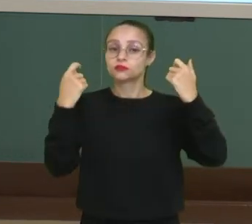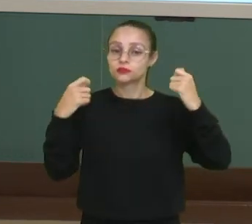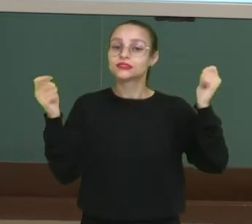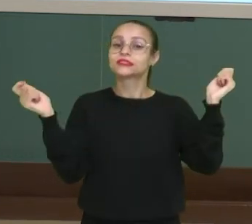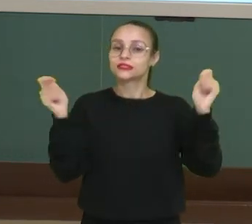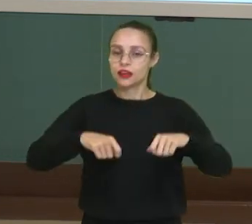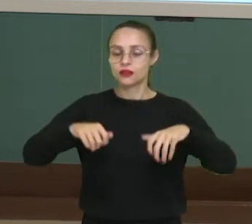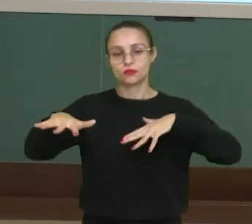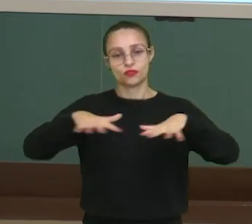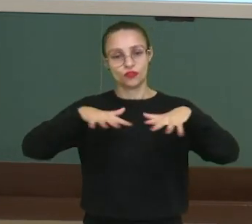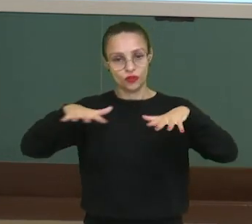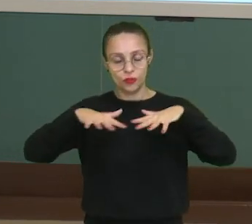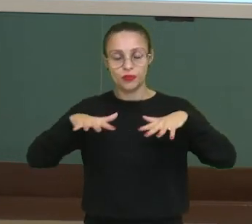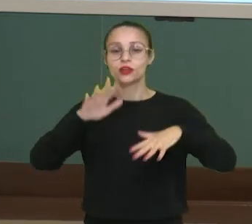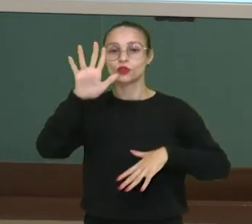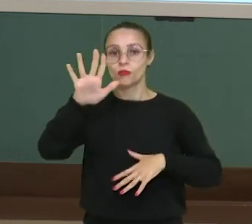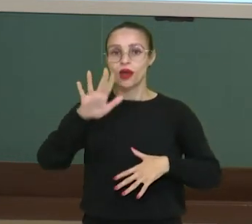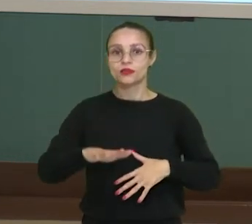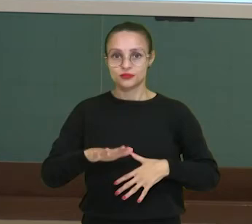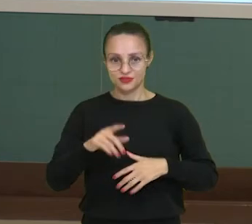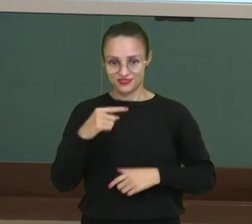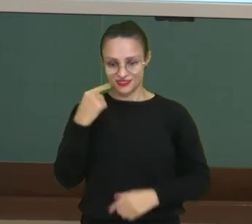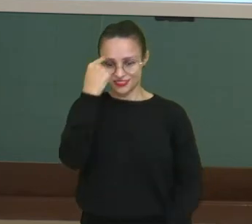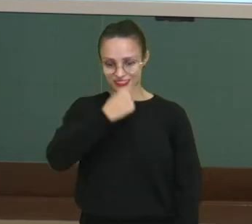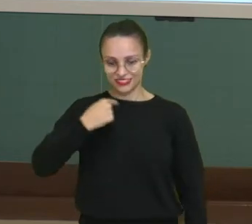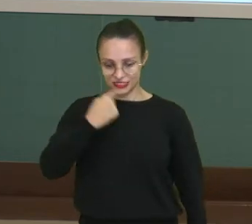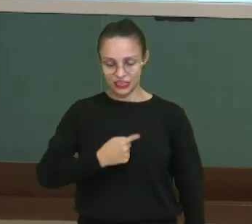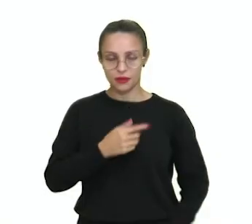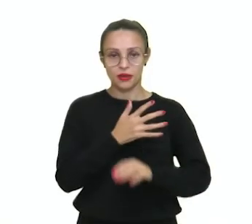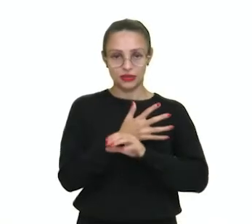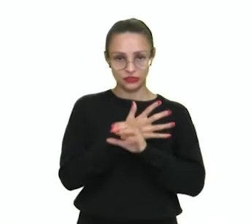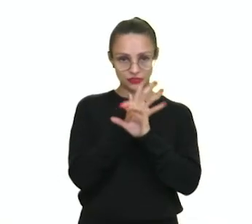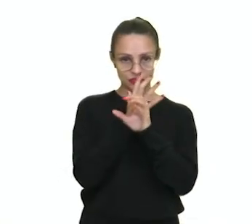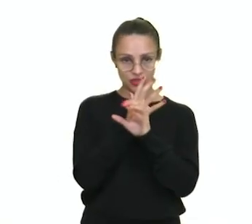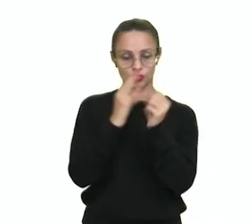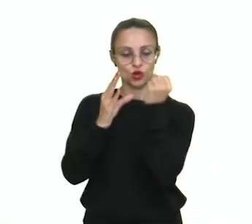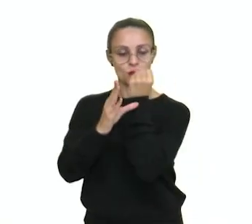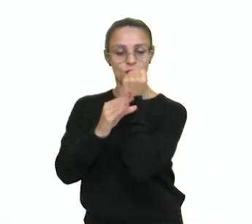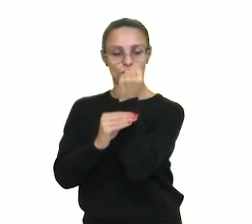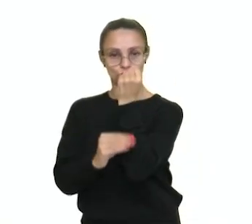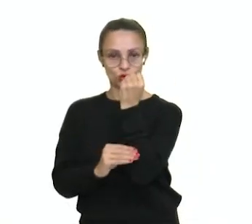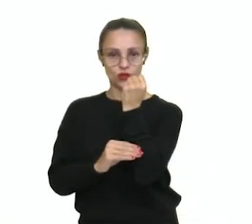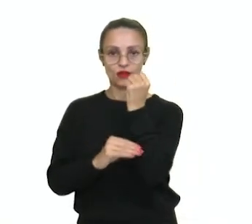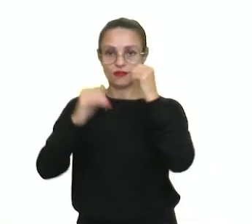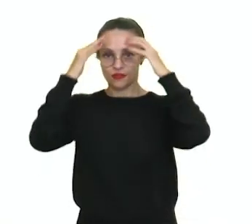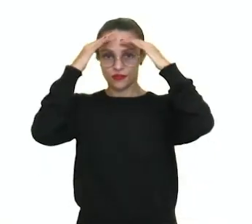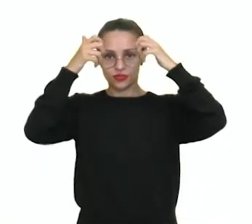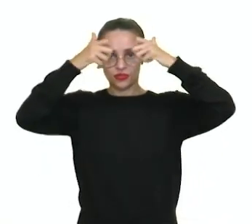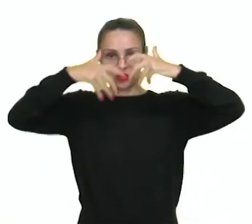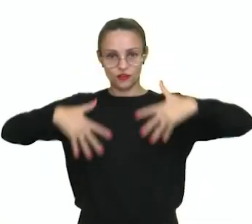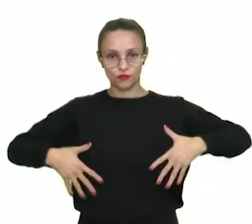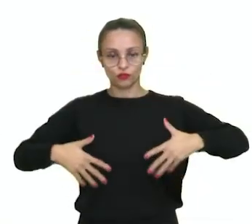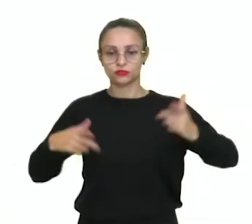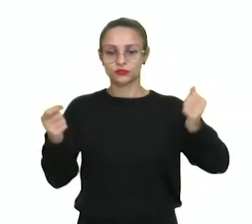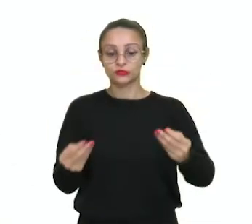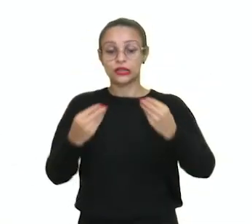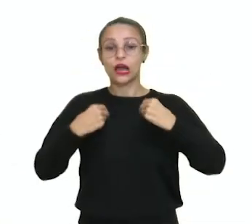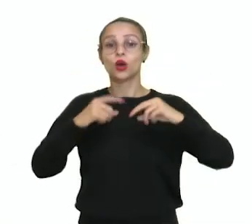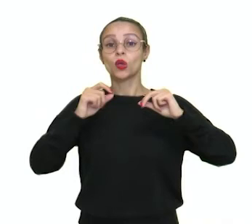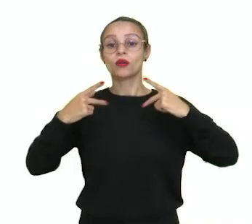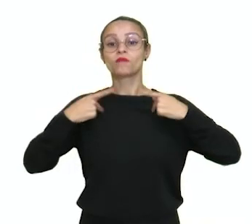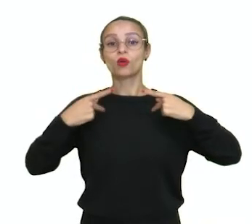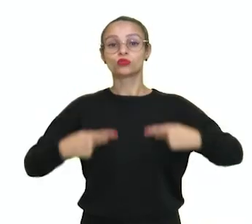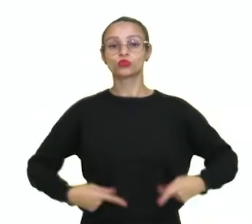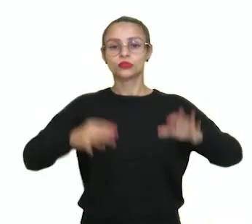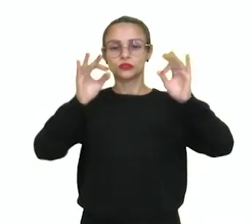movimentos, o sistema esquelético, muscular e nervoso, também o quê? A postura ereta do nosso corpo.